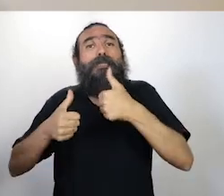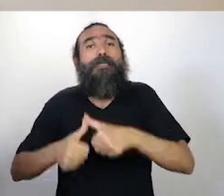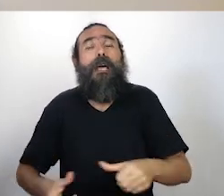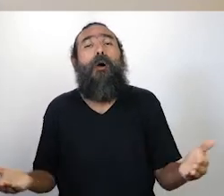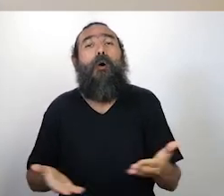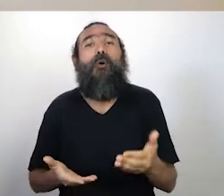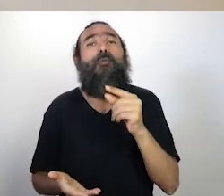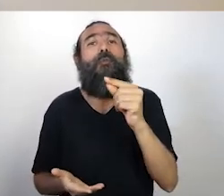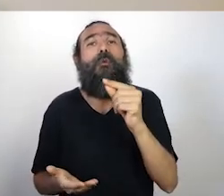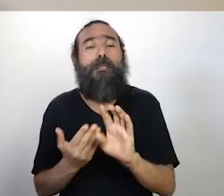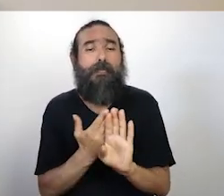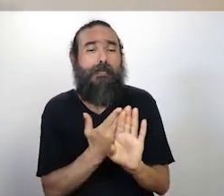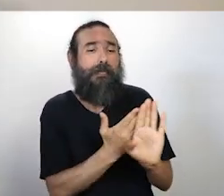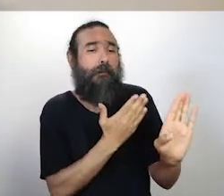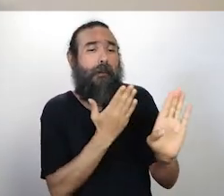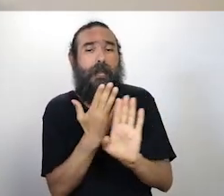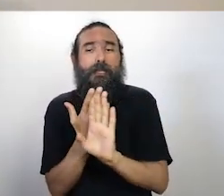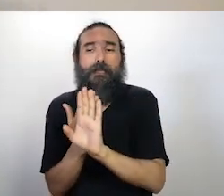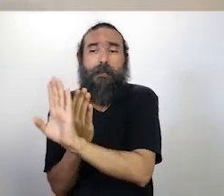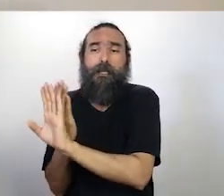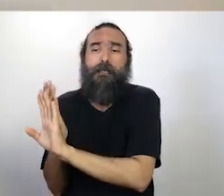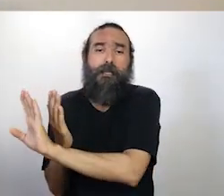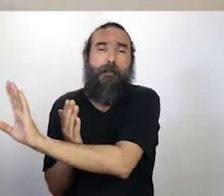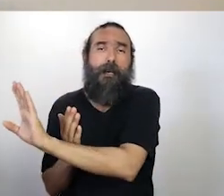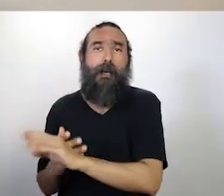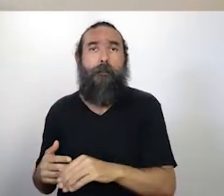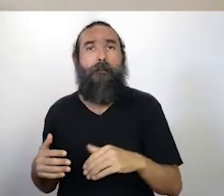vez mais se separa do que precisa.